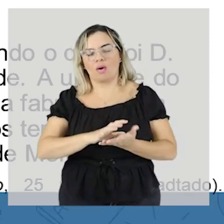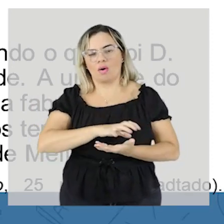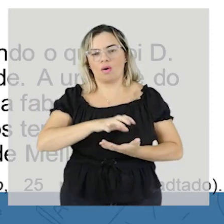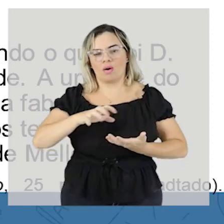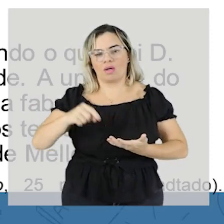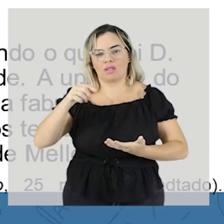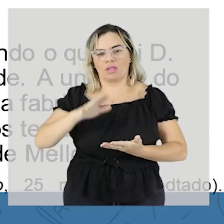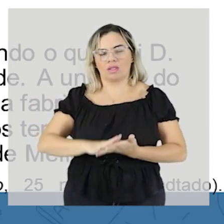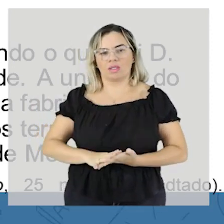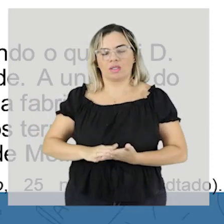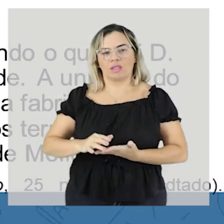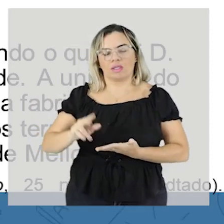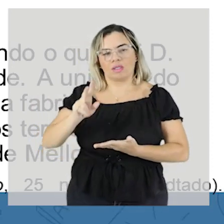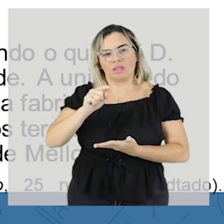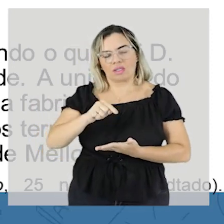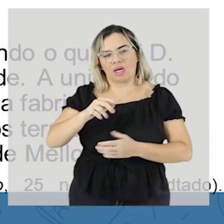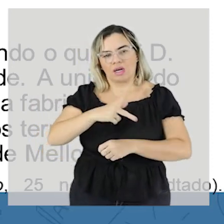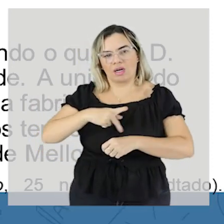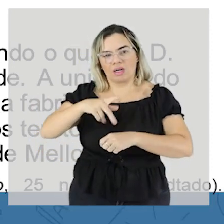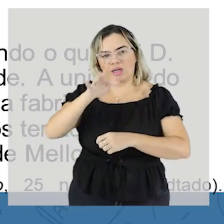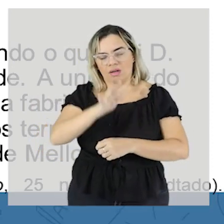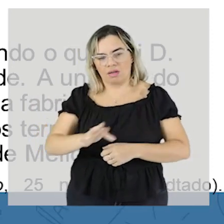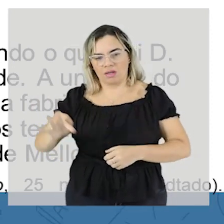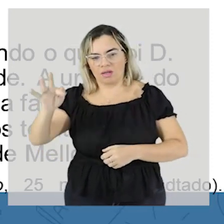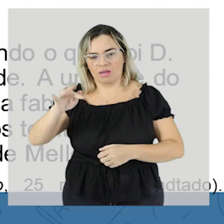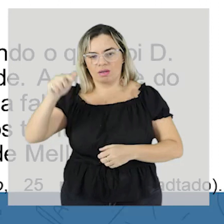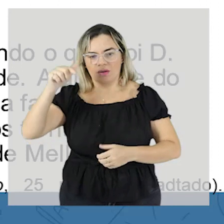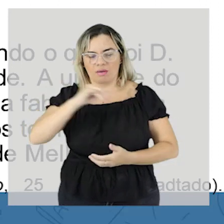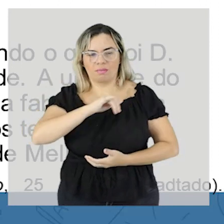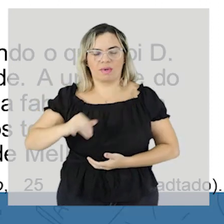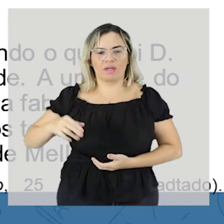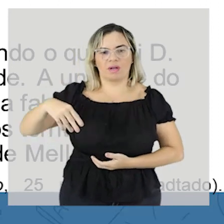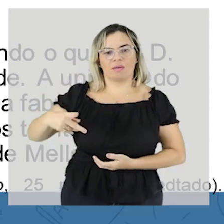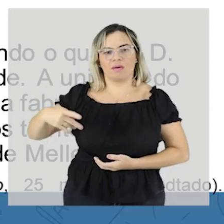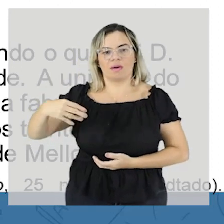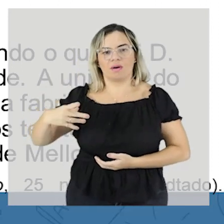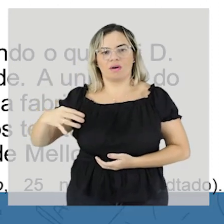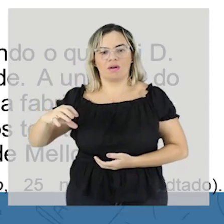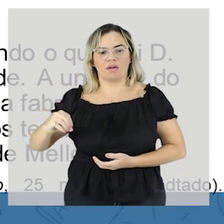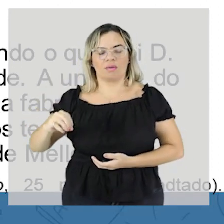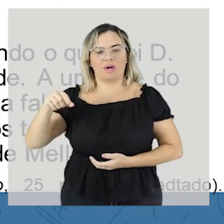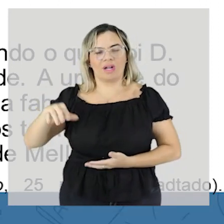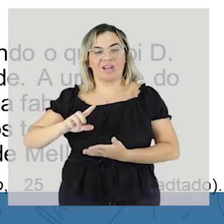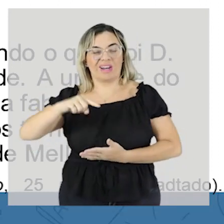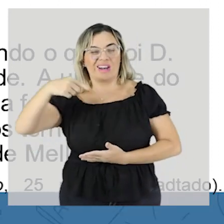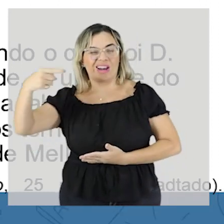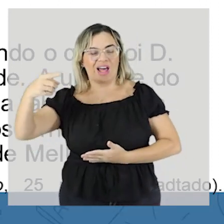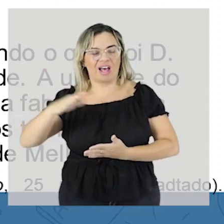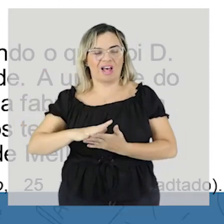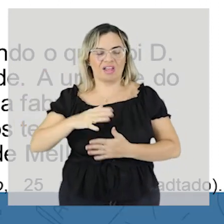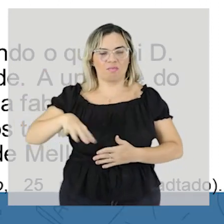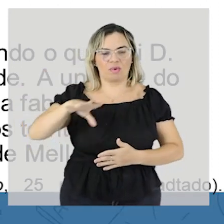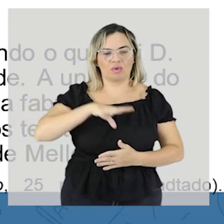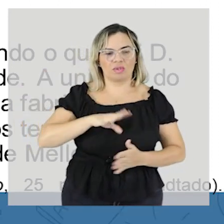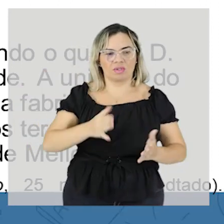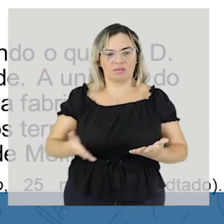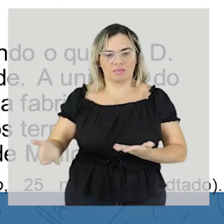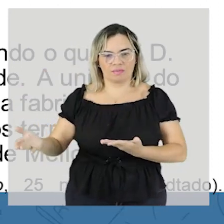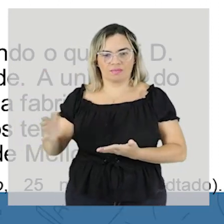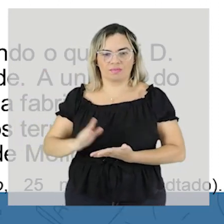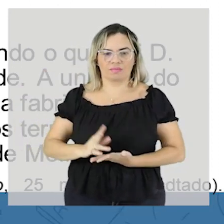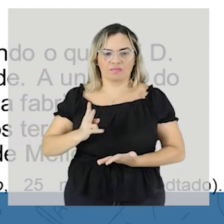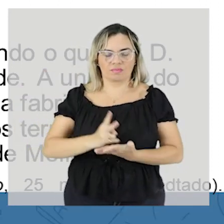de Napoleão Bonaparte. Nesse caso, o Brasil com certeza não existiria. A colônia